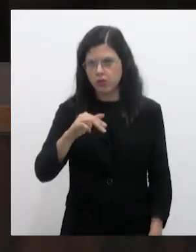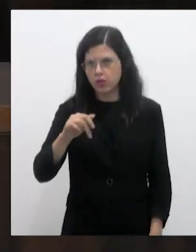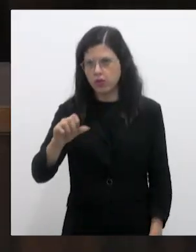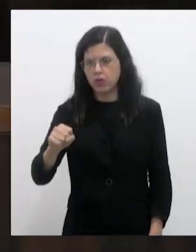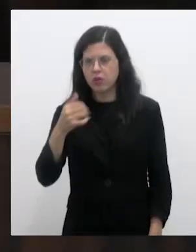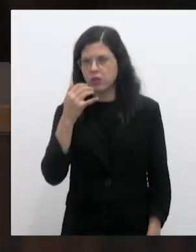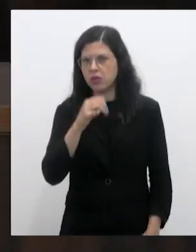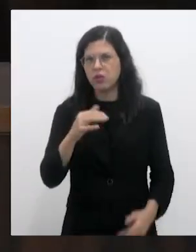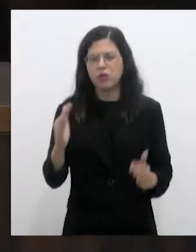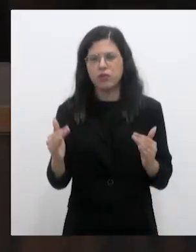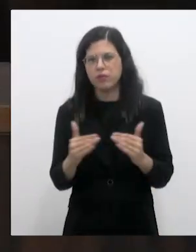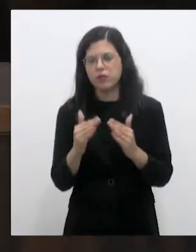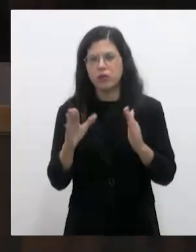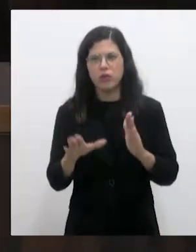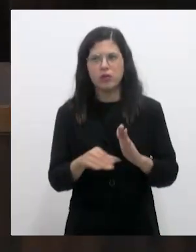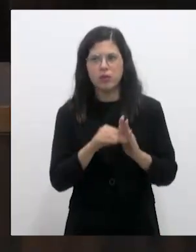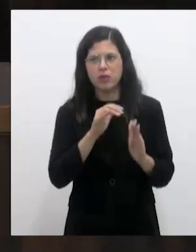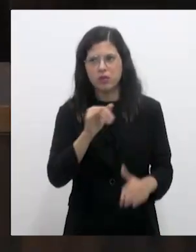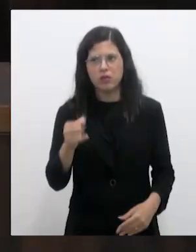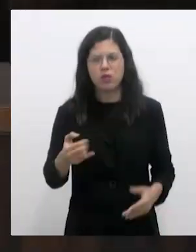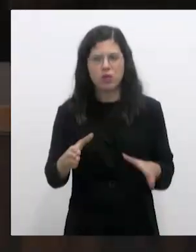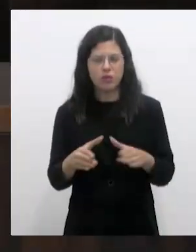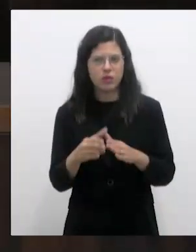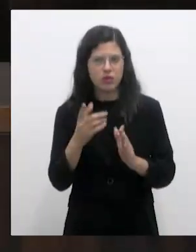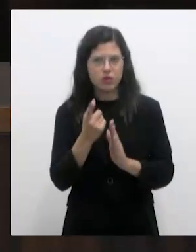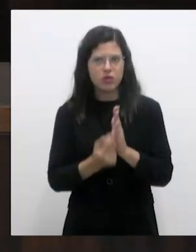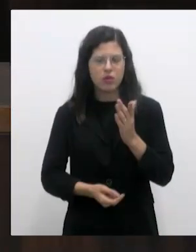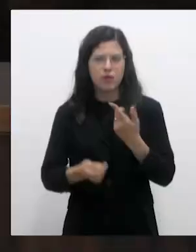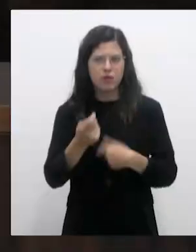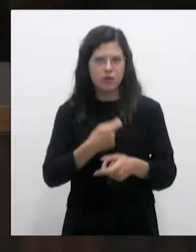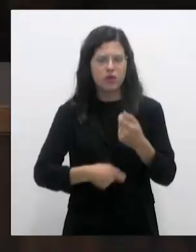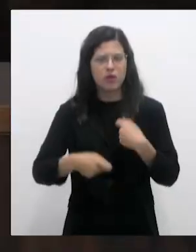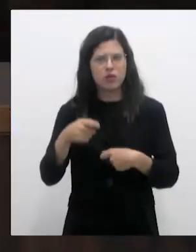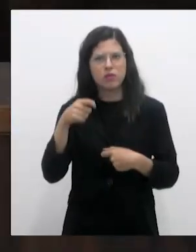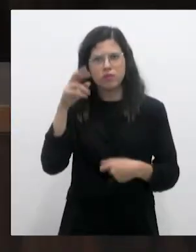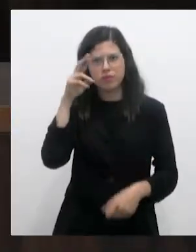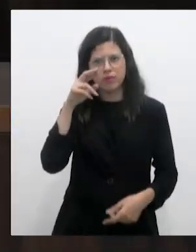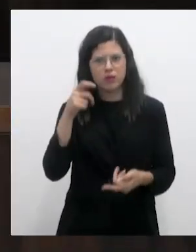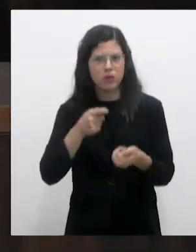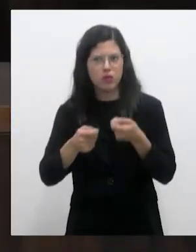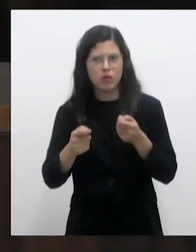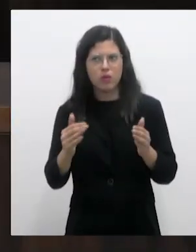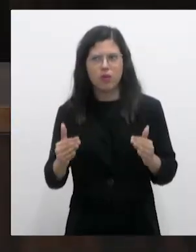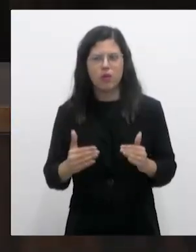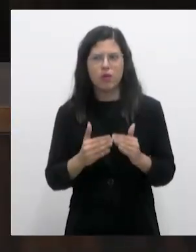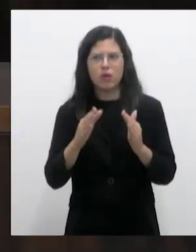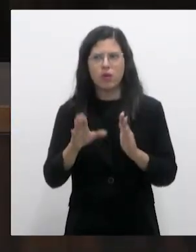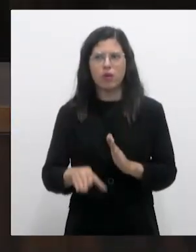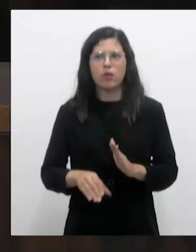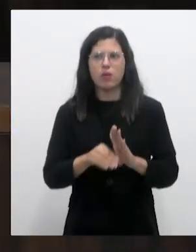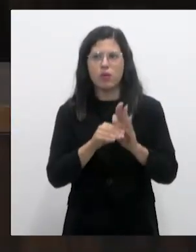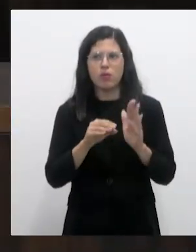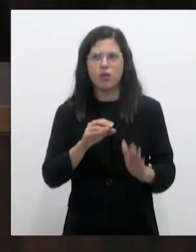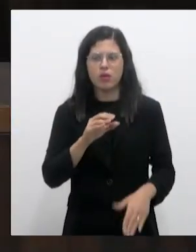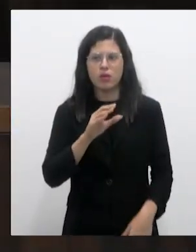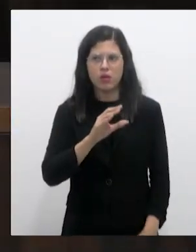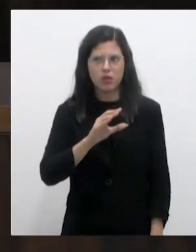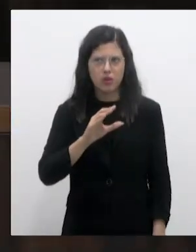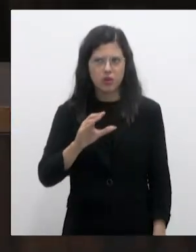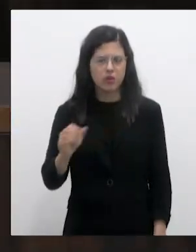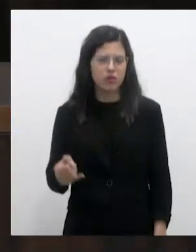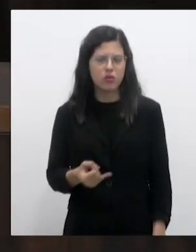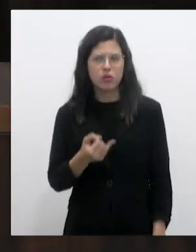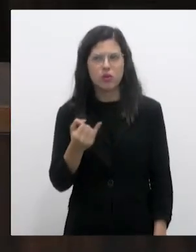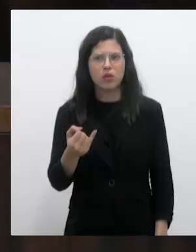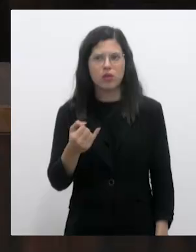Comissão de Constituição e Justiça. De Orçamento, Finanças, Fiscalização Financeira e Controle favorável, com as emendas da Comissão de Constituição e